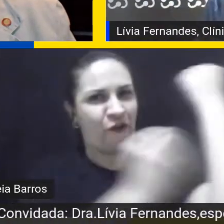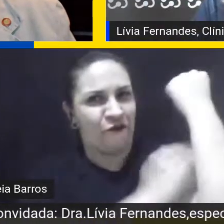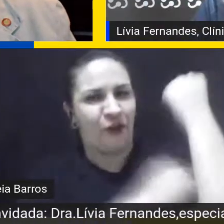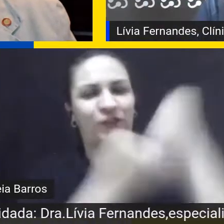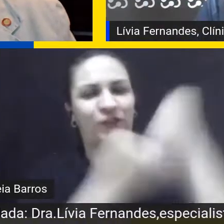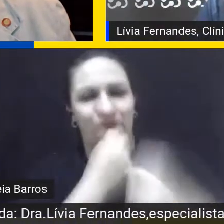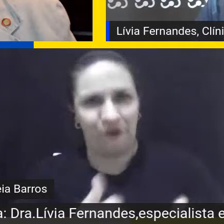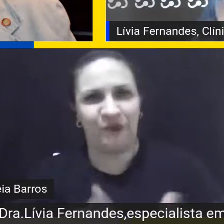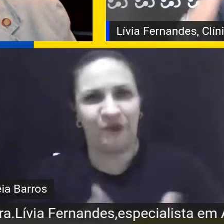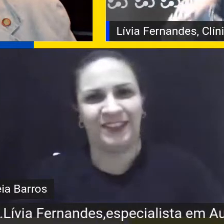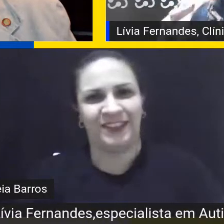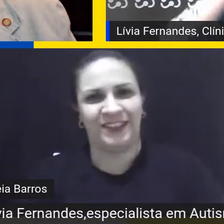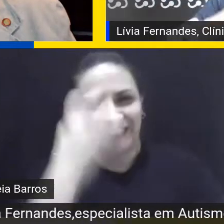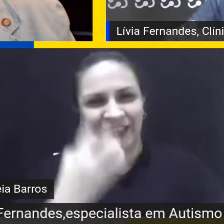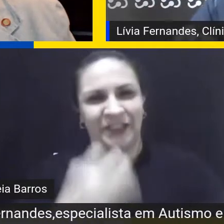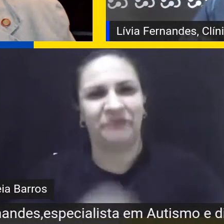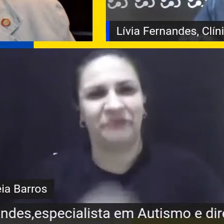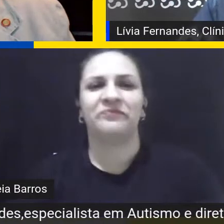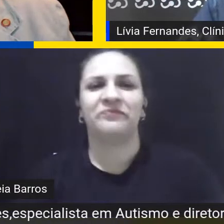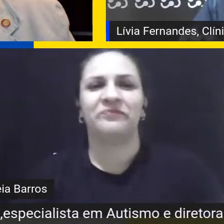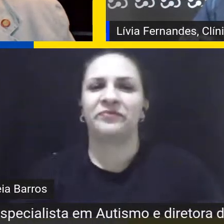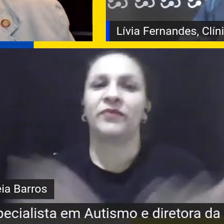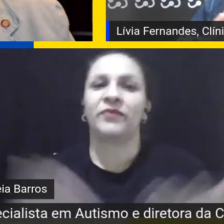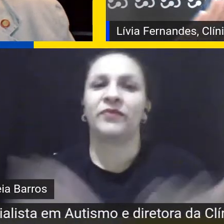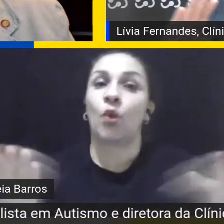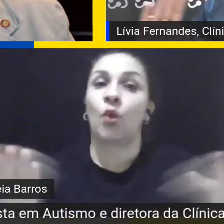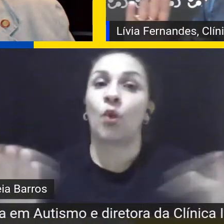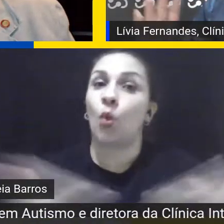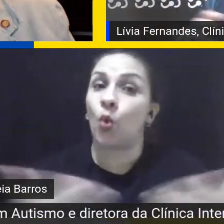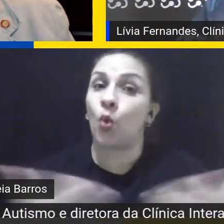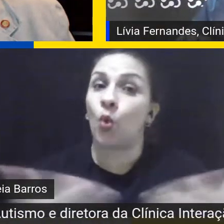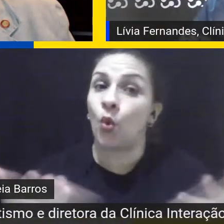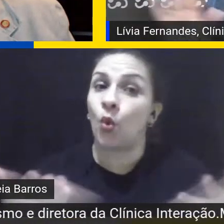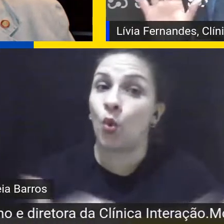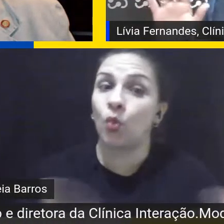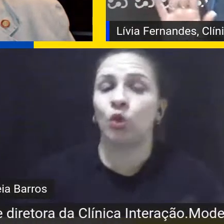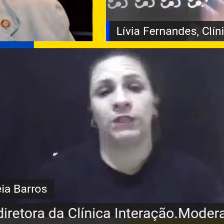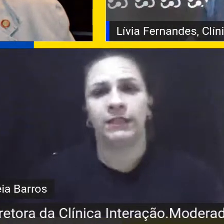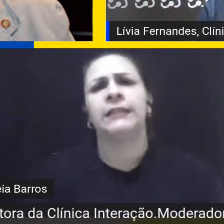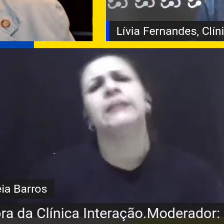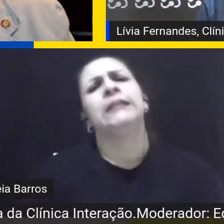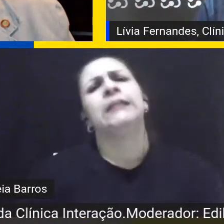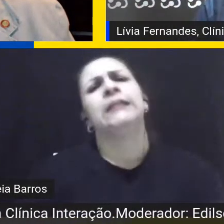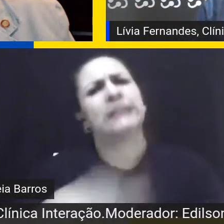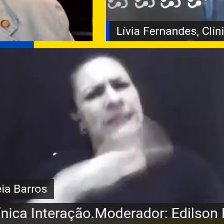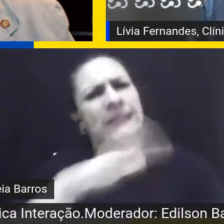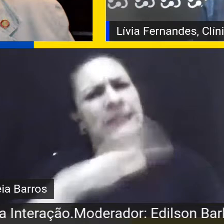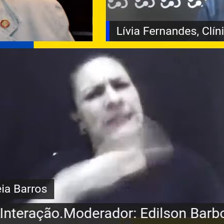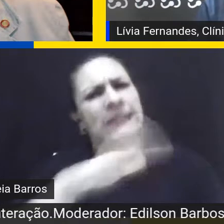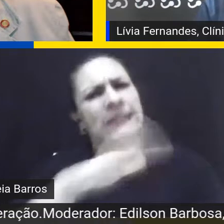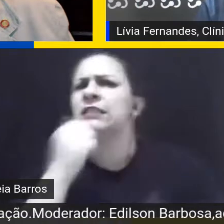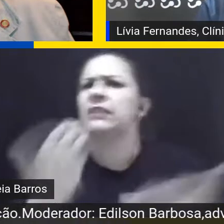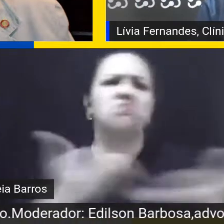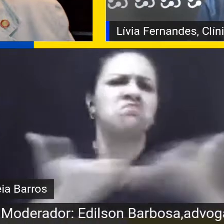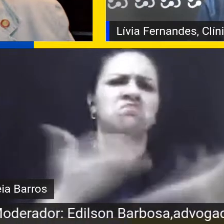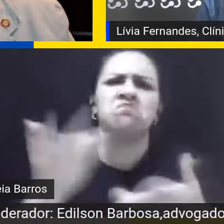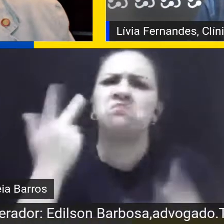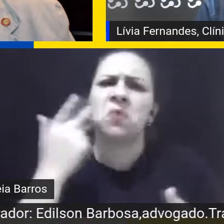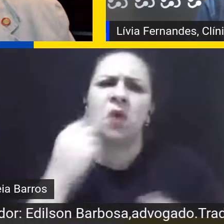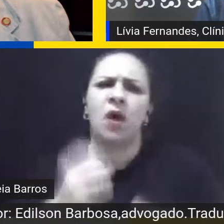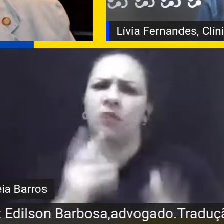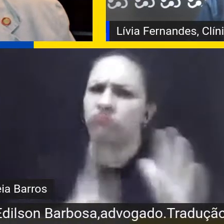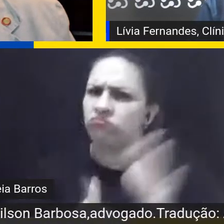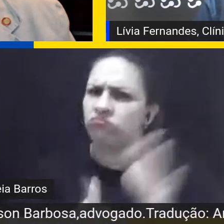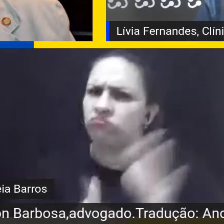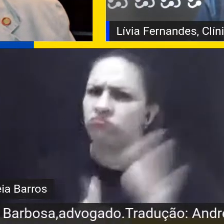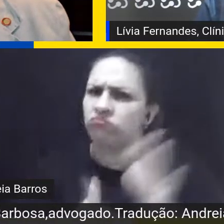Menos 40. Hoje as crianças, elas fazem as terapias de forma praticamente ininterruptas, graças